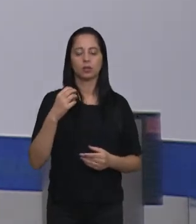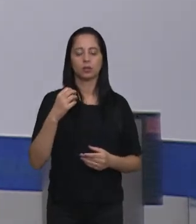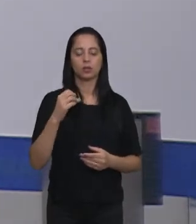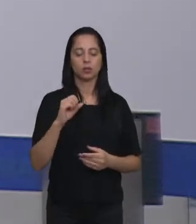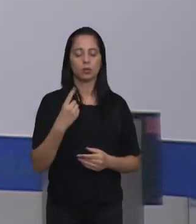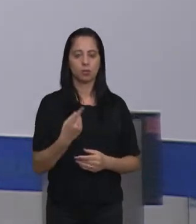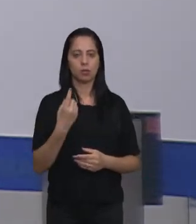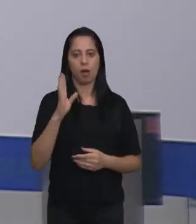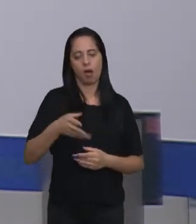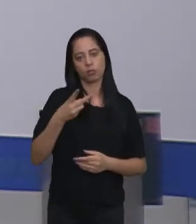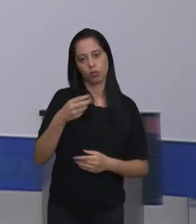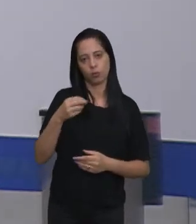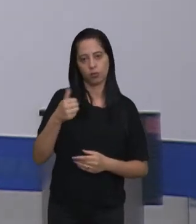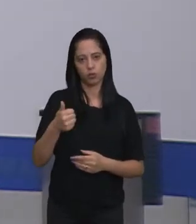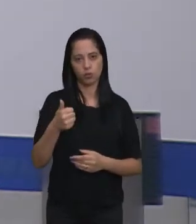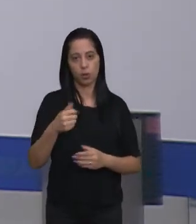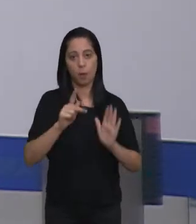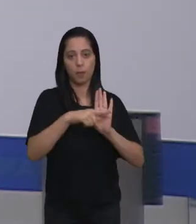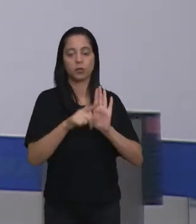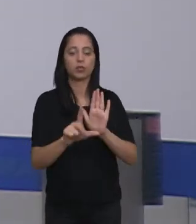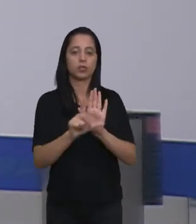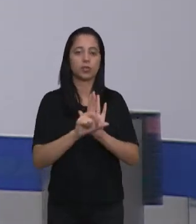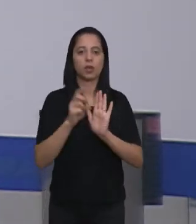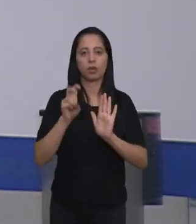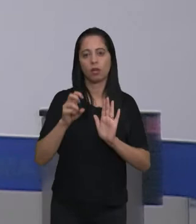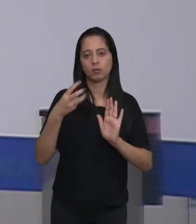11231/2021. Projeto de lei número